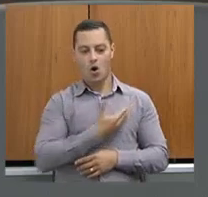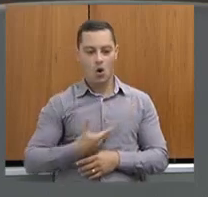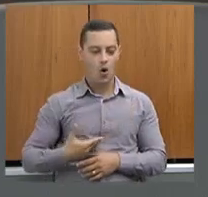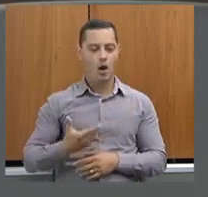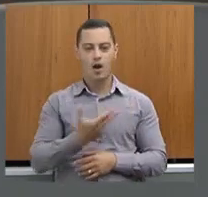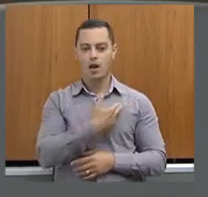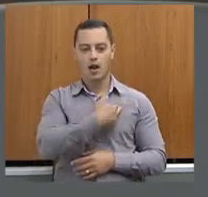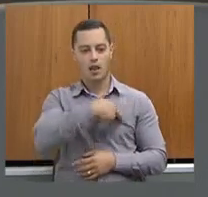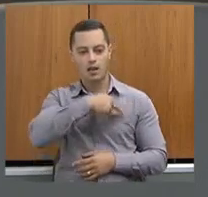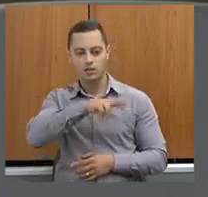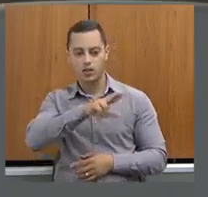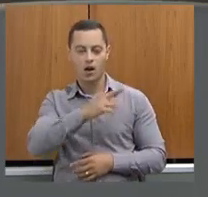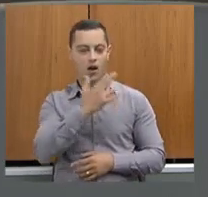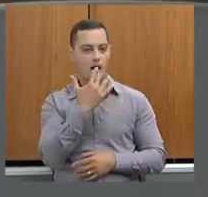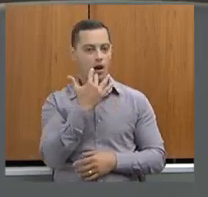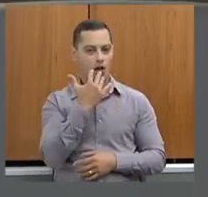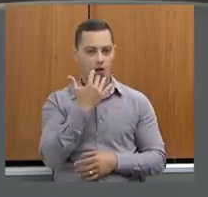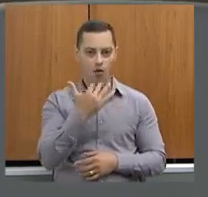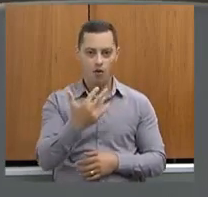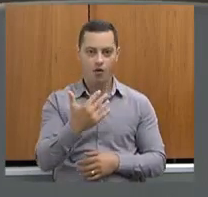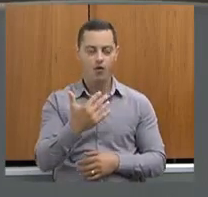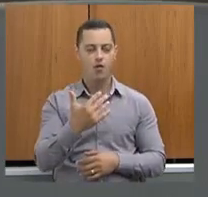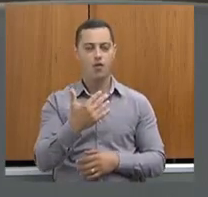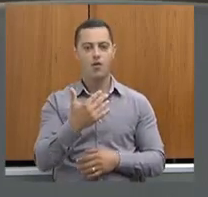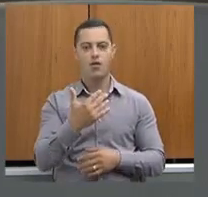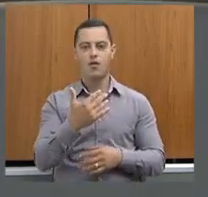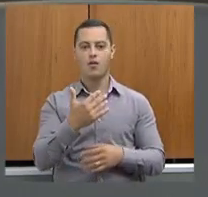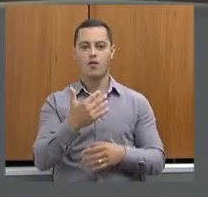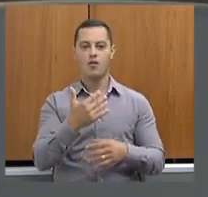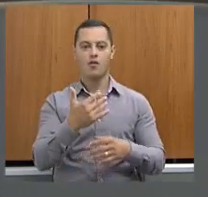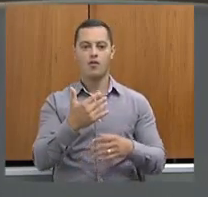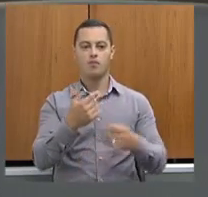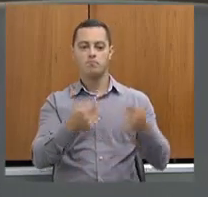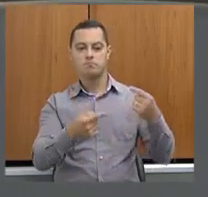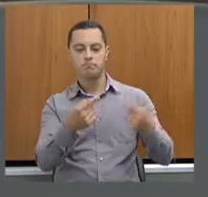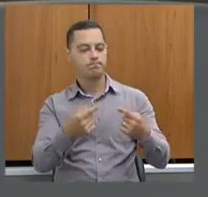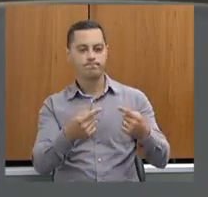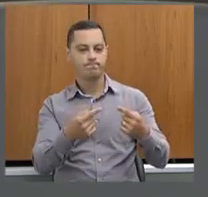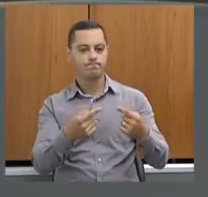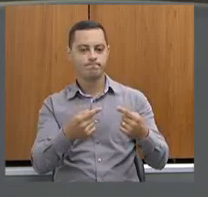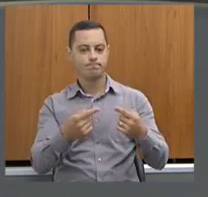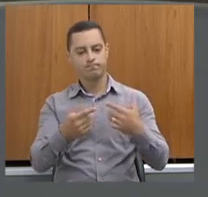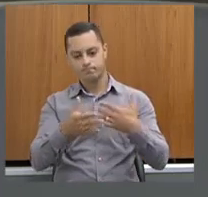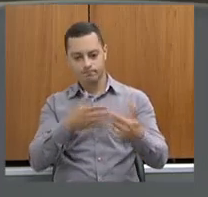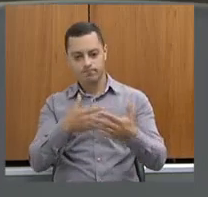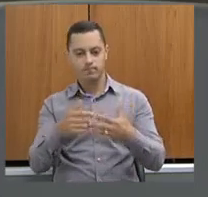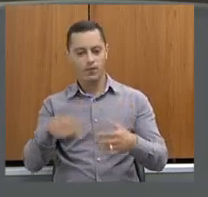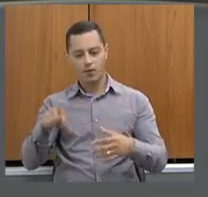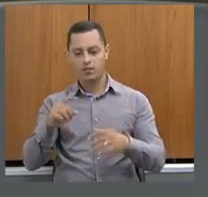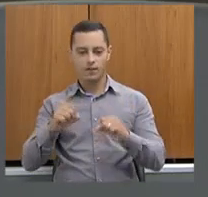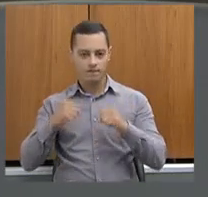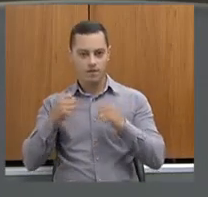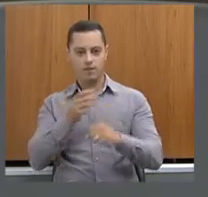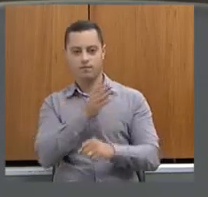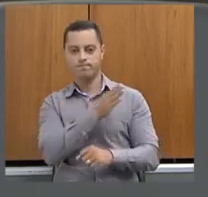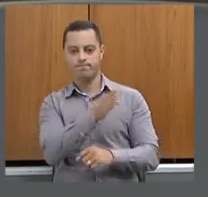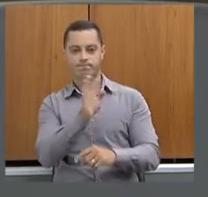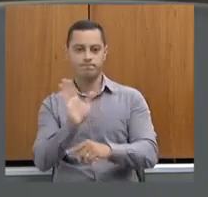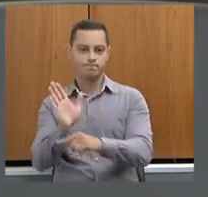religião sem olhar a cor sem olhar e ideologia política Então parabéns parabéns eu